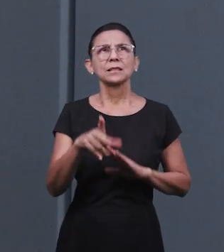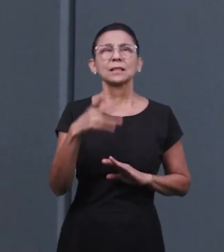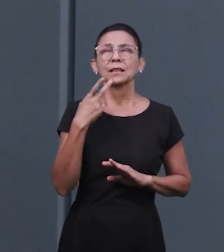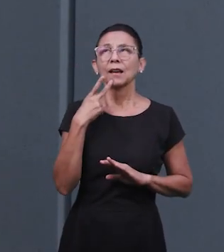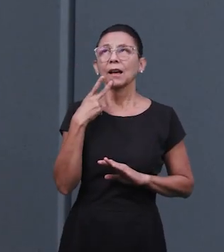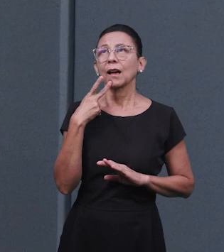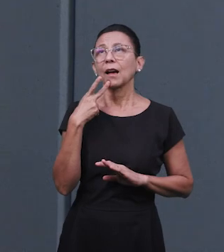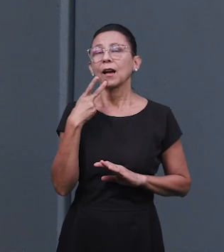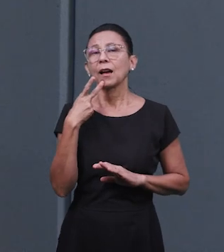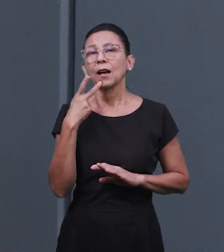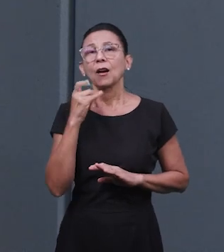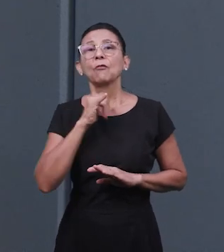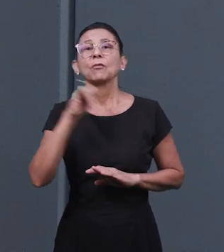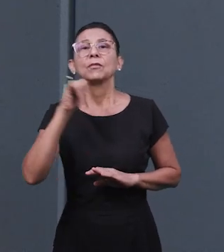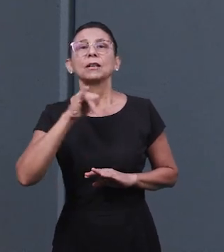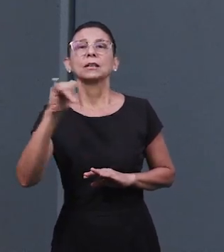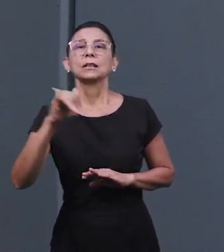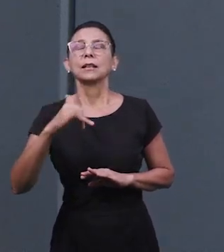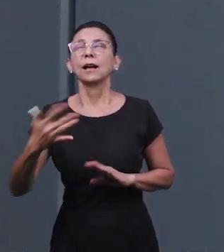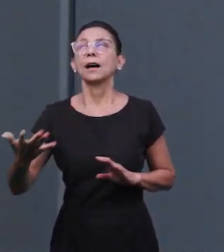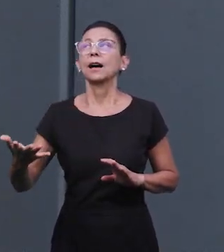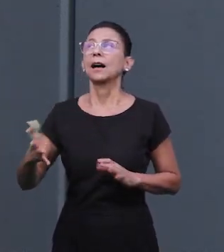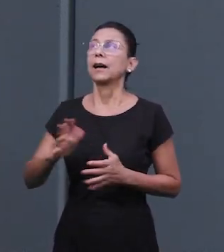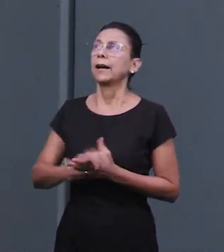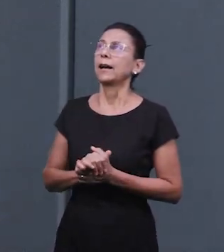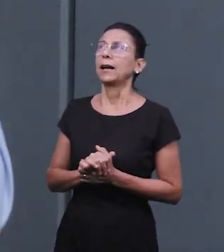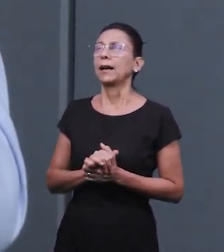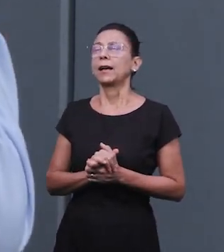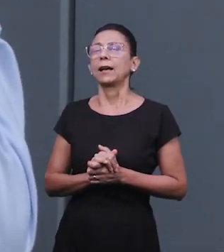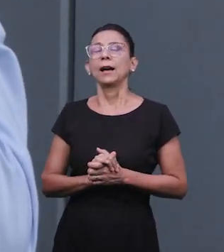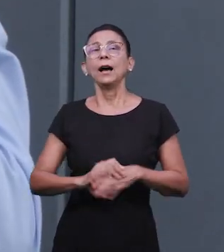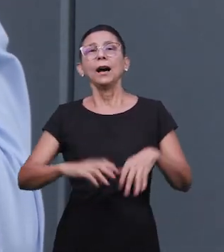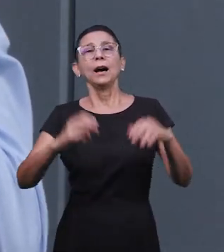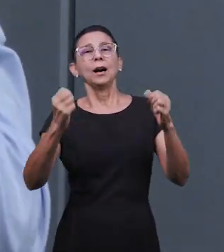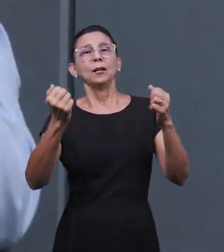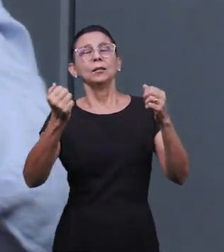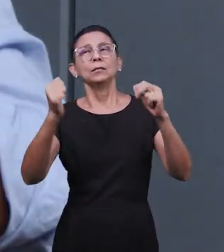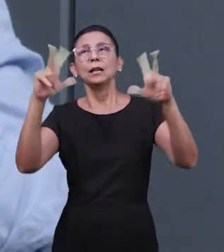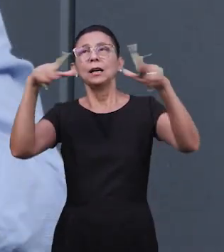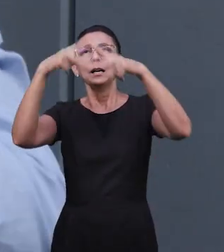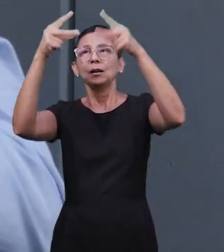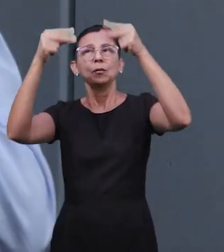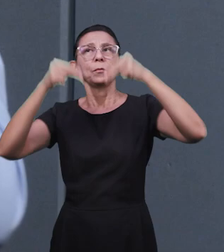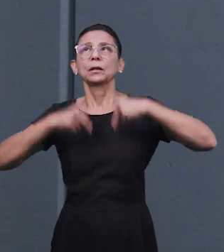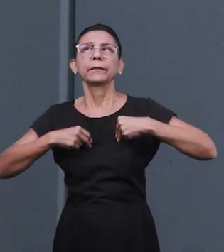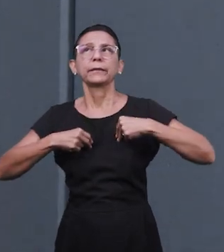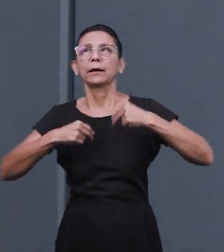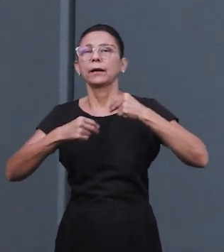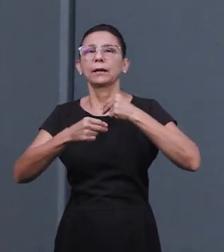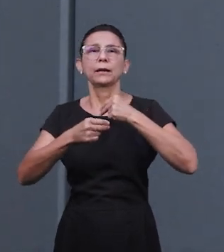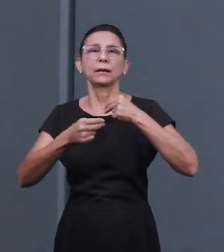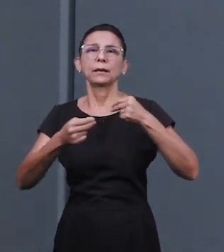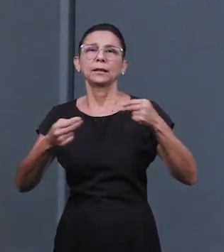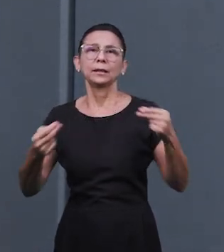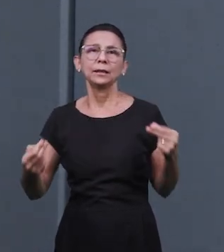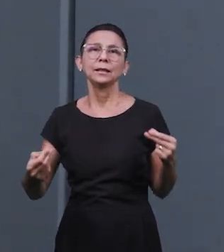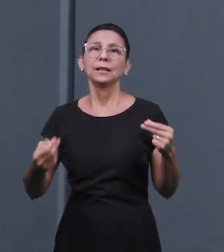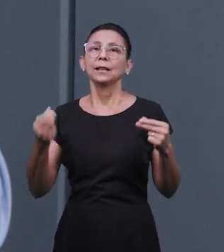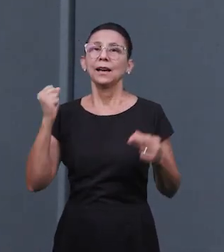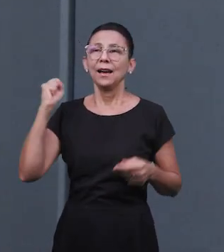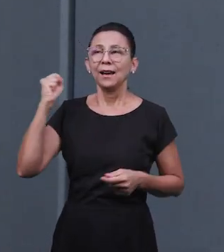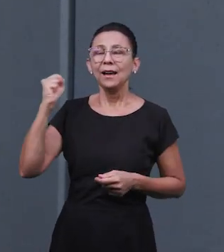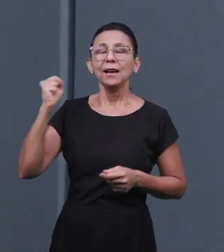que aconteceu, uma porta que se abriu, ganhou alguma coisa, né? E